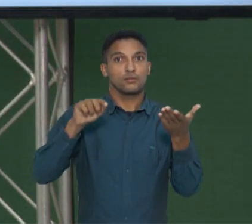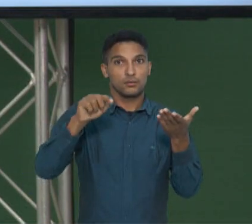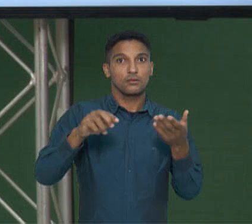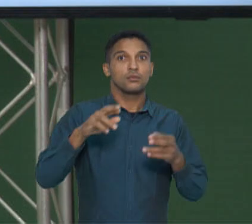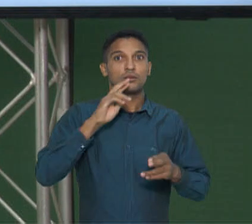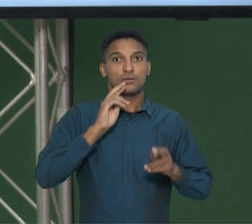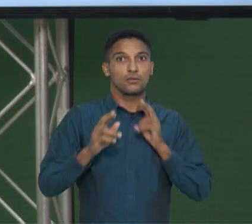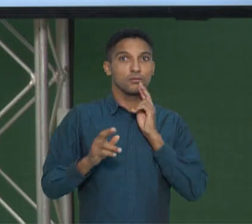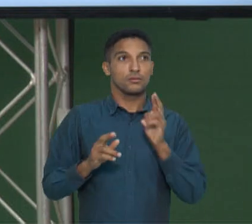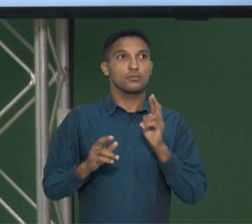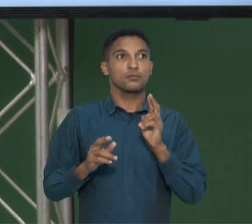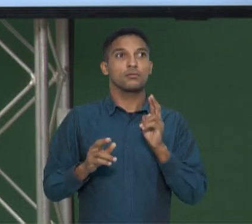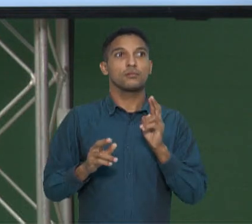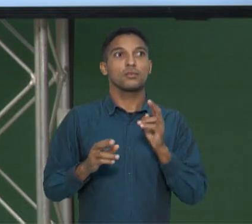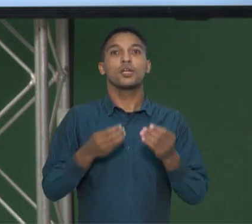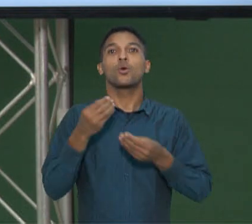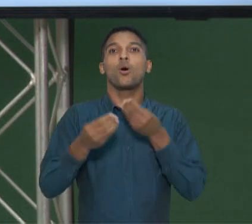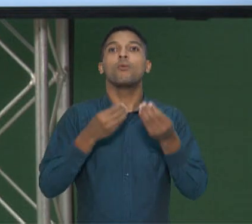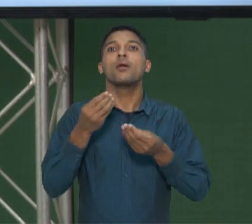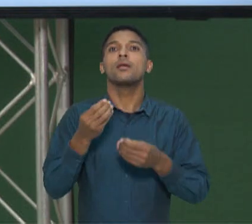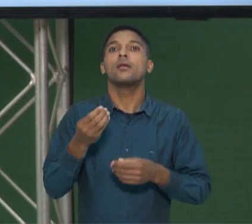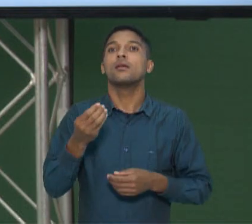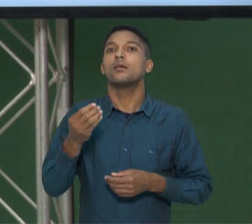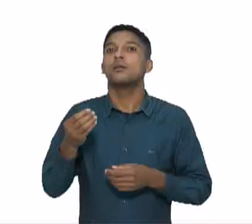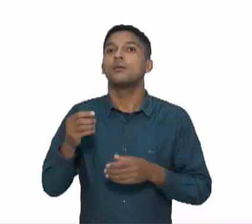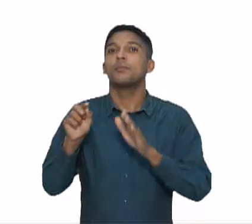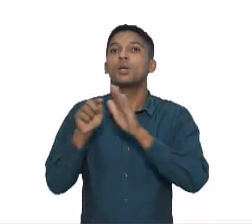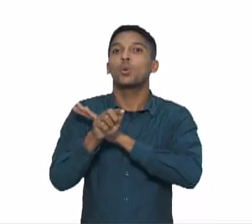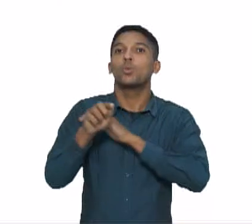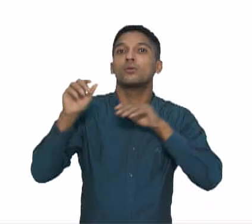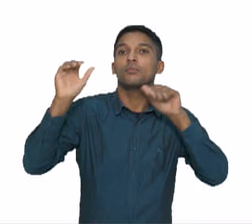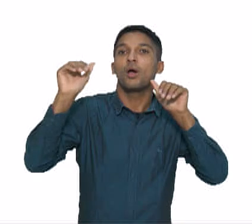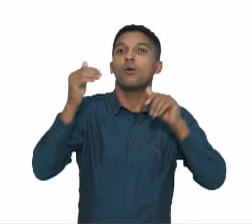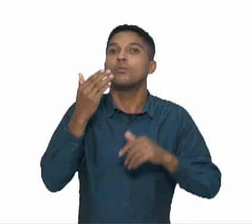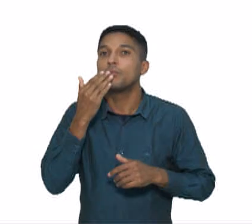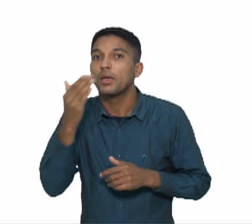que é apontada, lhes dou 2 alternativas.